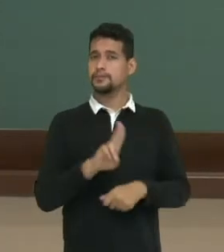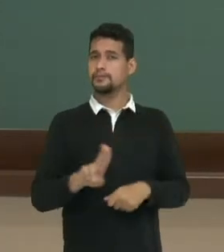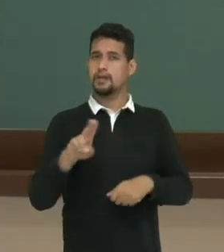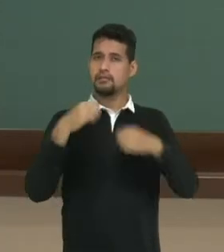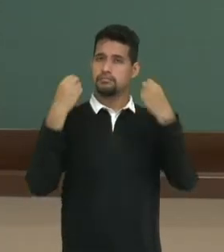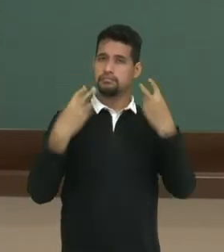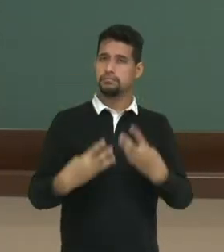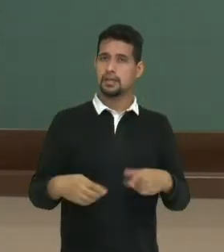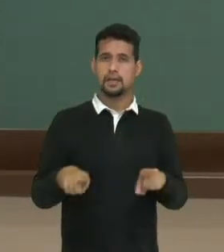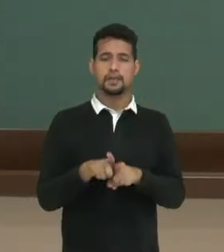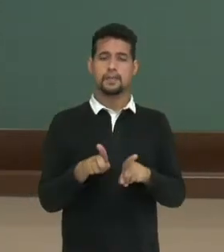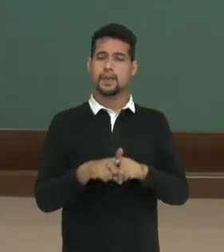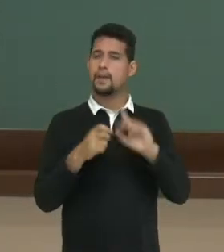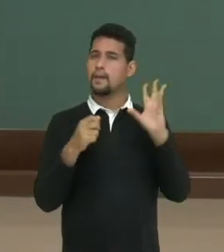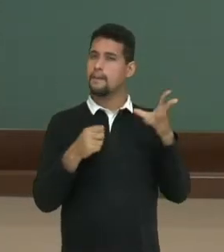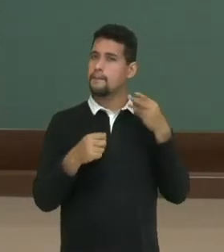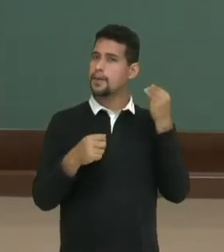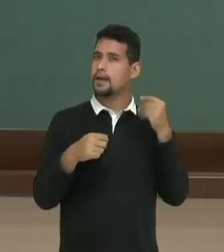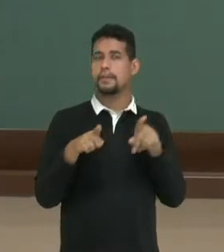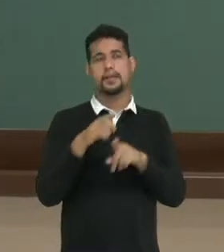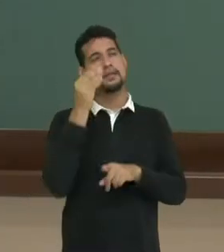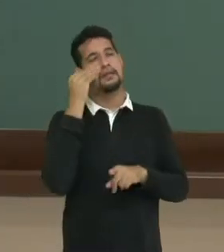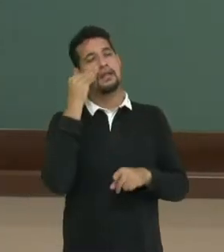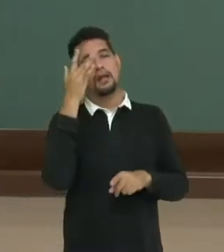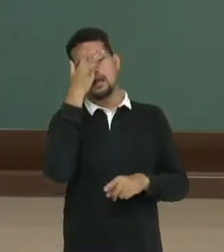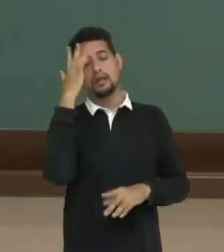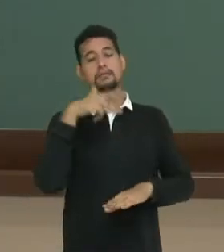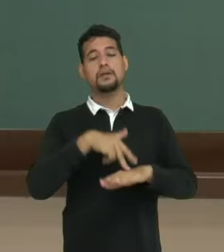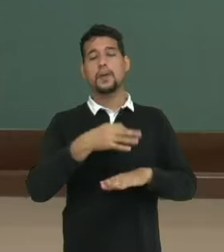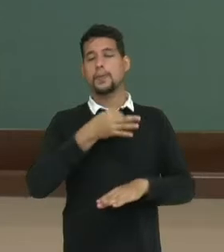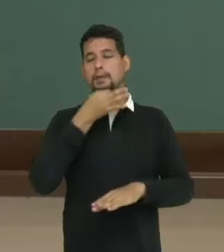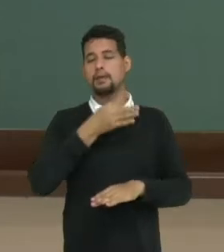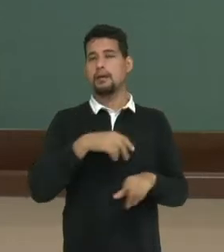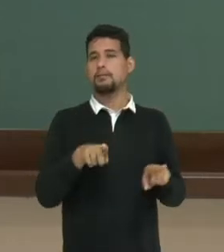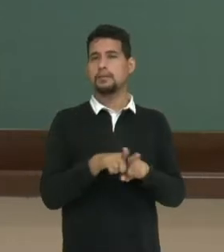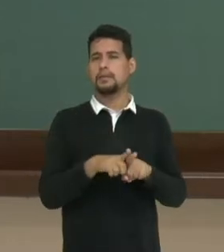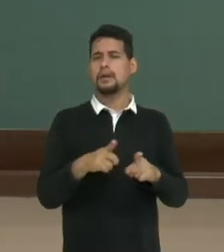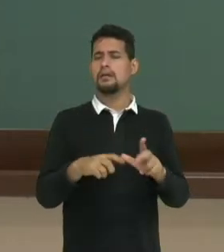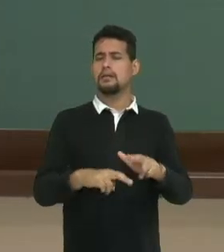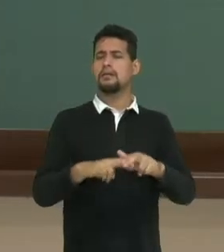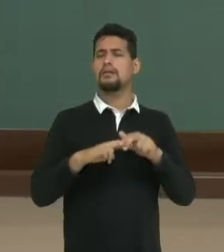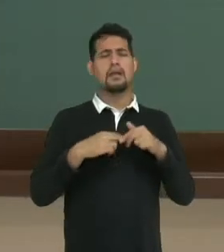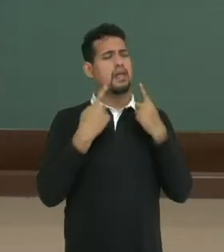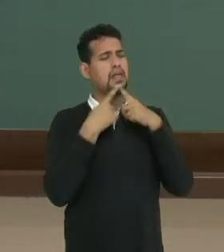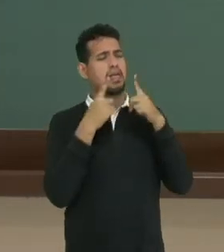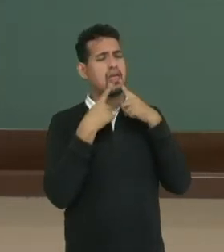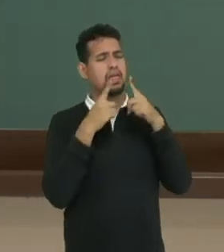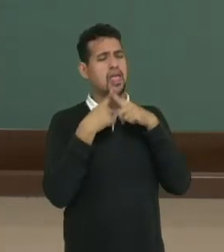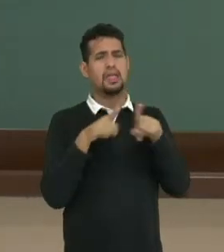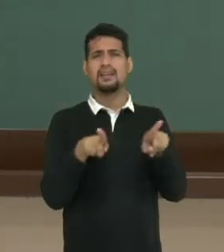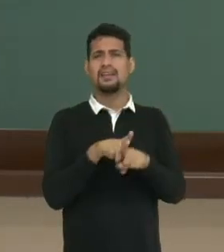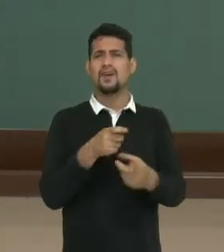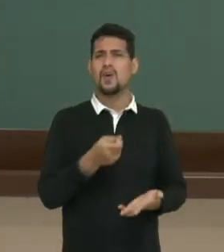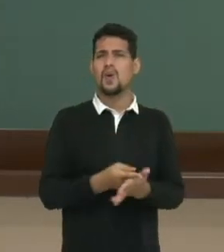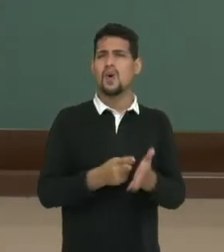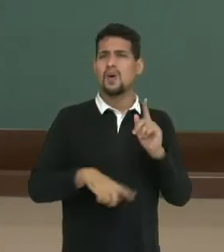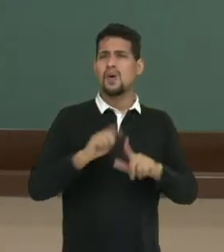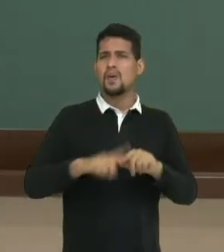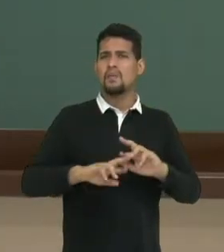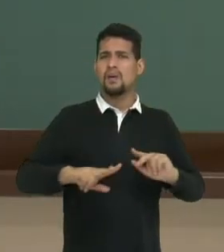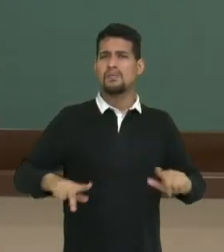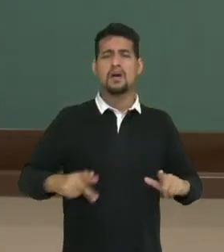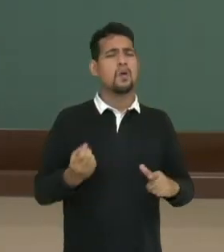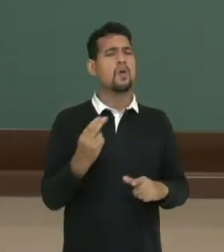argumentos persuasivos para convencer o leitor do meu ponto de vista, do porquê que eu estou reclamando da compra de determinado produto